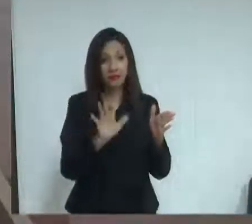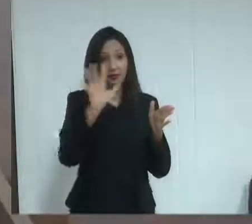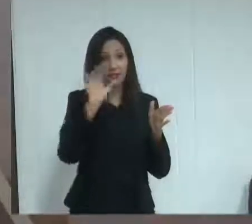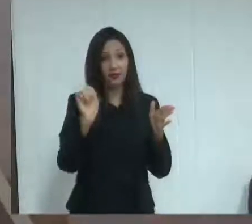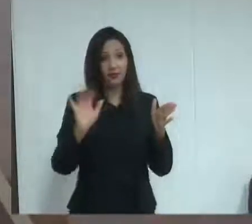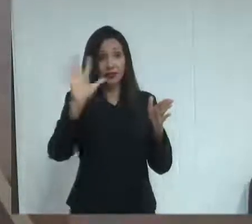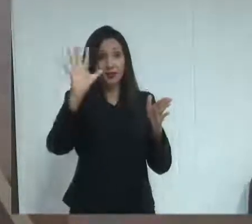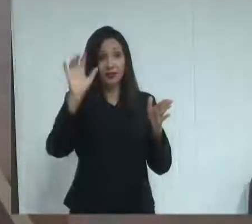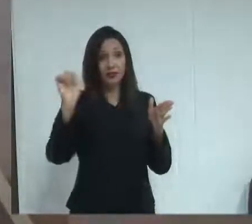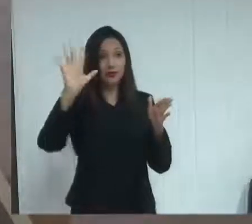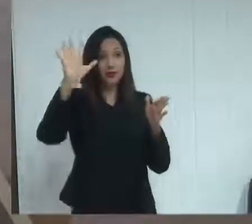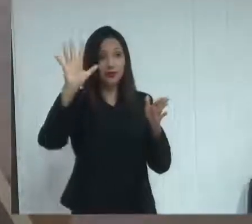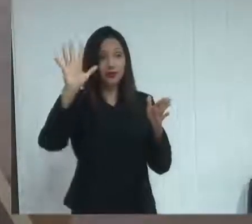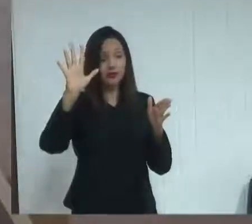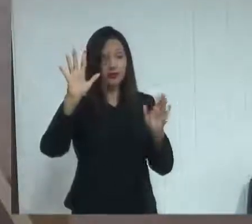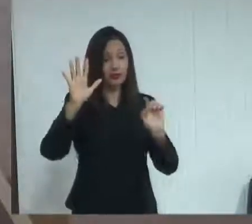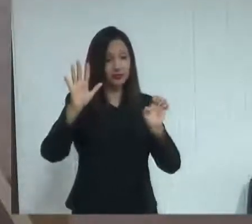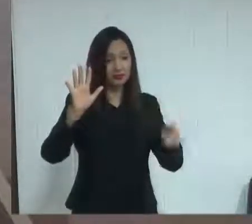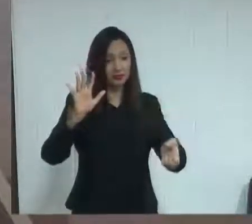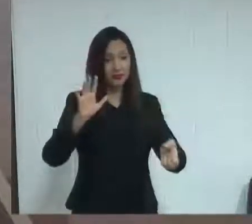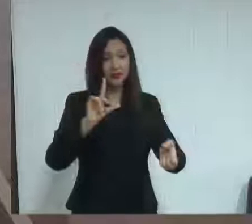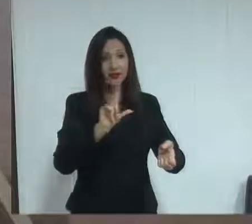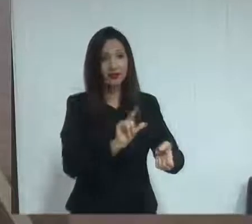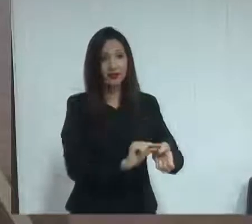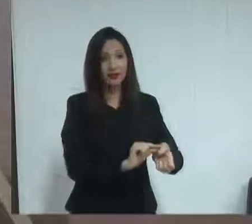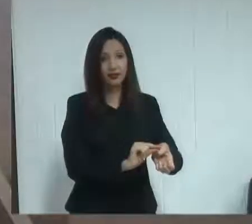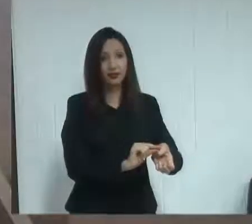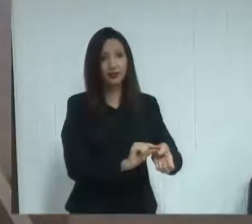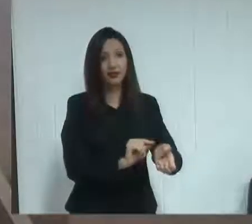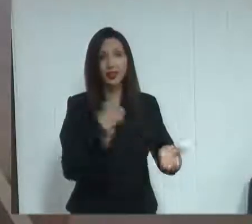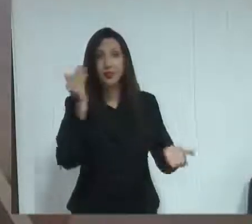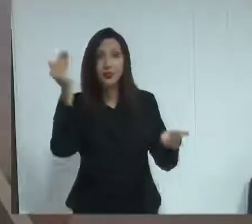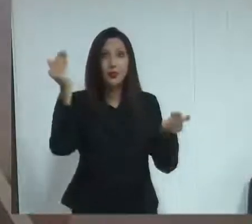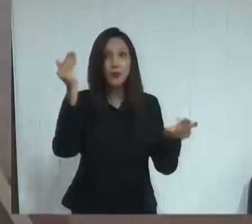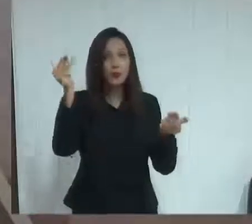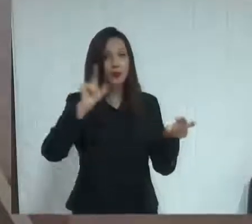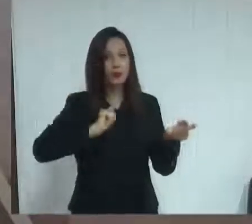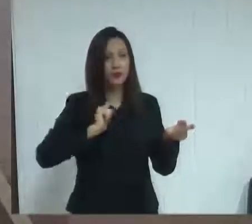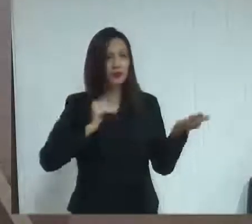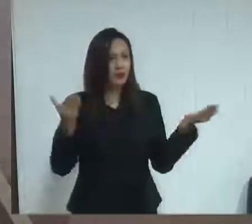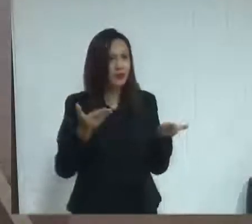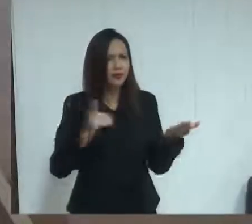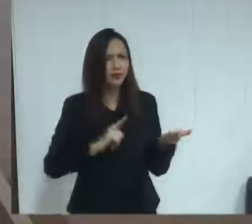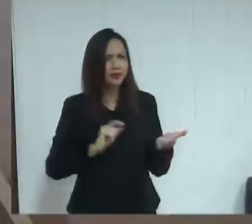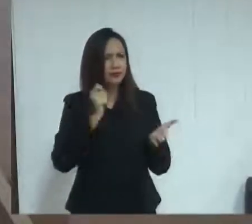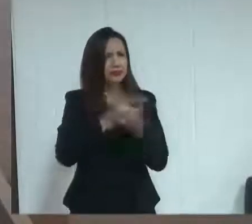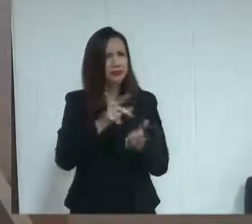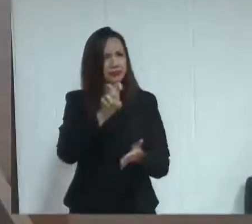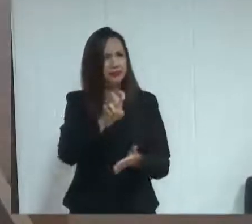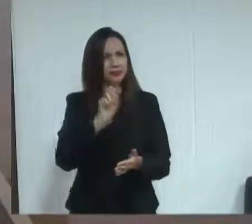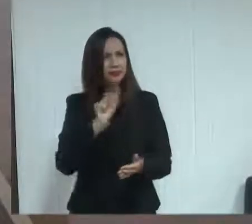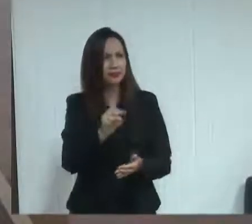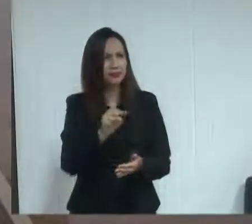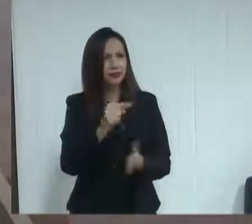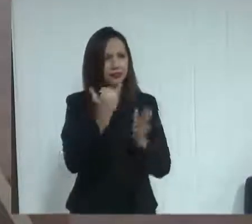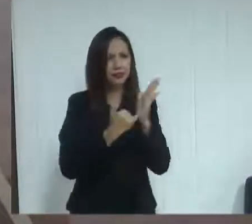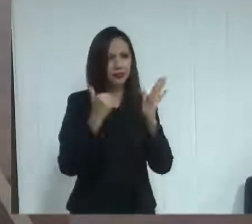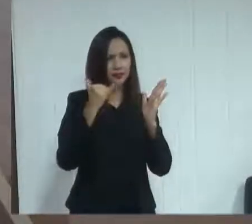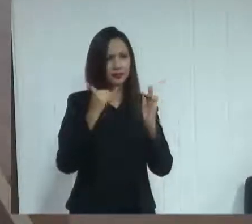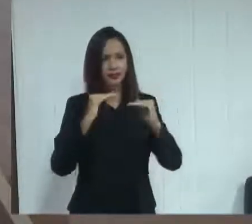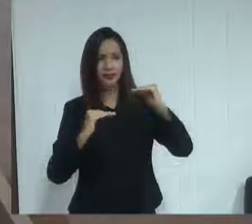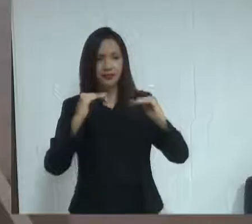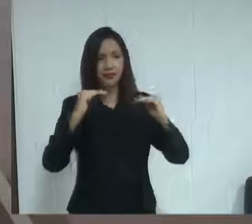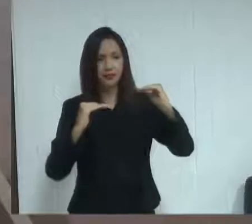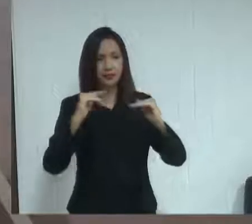nós sofrimos coisa, e eu pago menos. Então, é esse o ponto de vista. E até um amigo falou, pô, mas Paulo, eu pago 5 mil de imposto. Eu falei, meu amigo, aí cada um paga